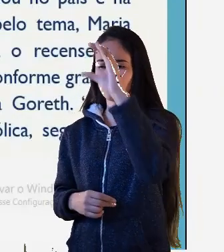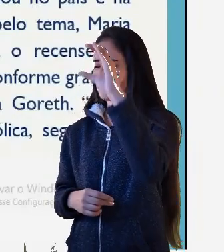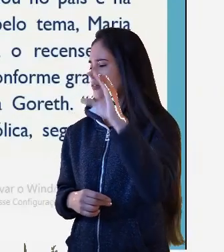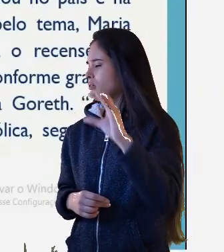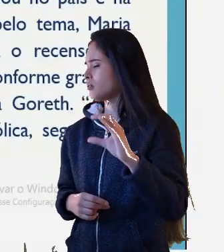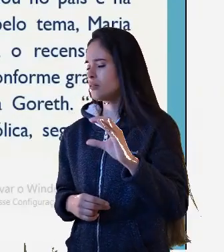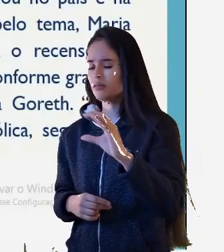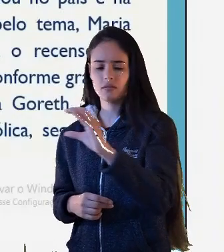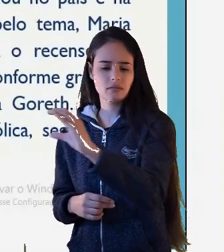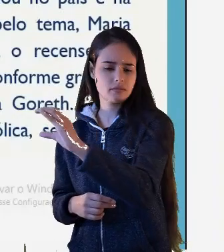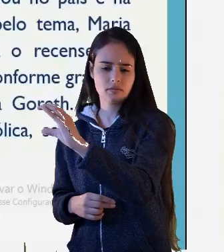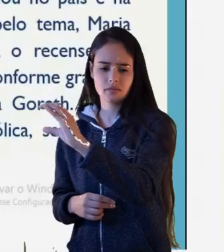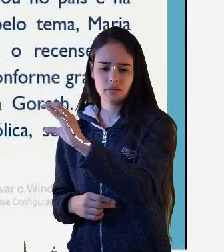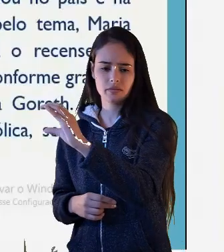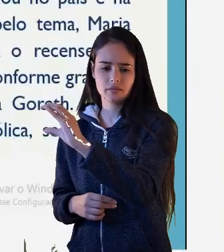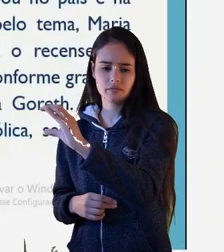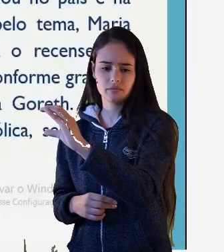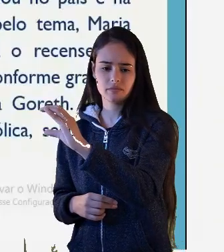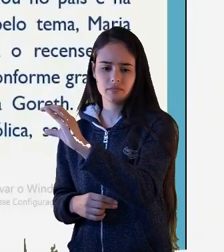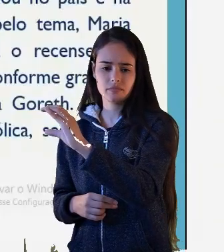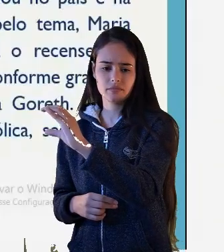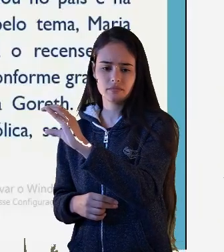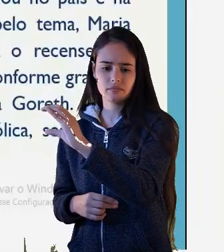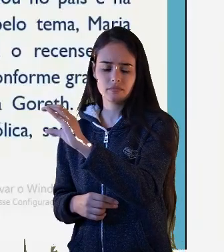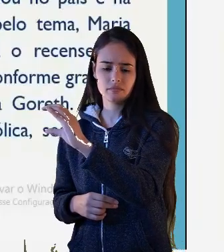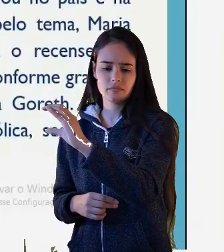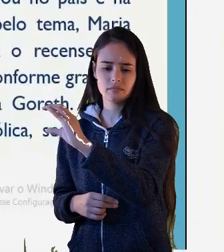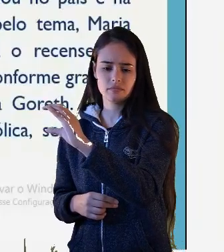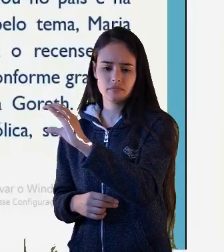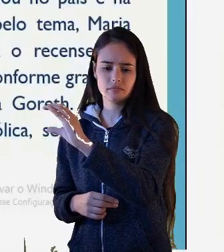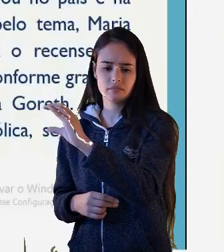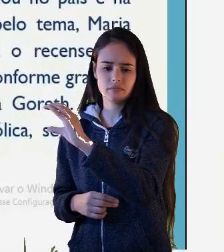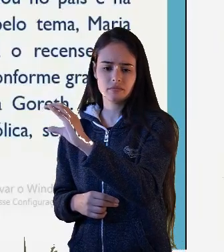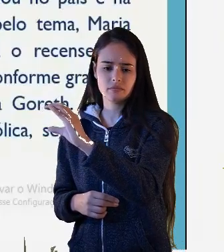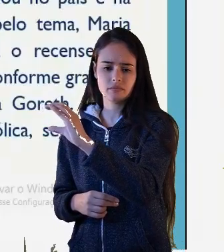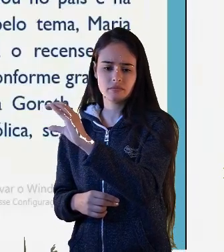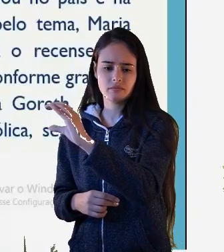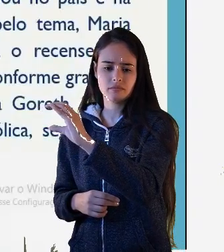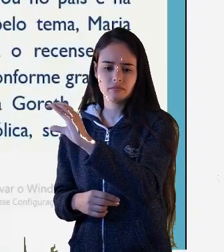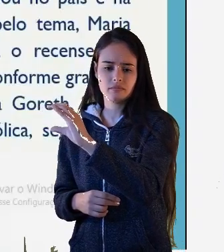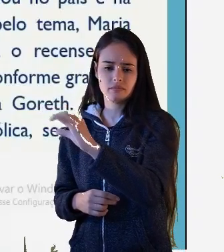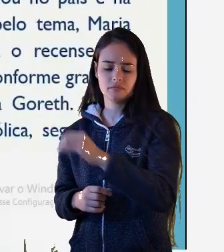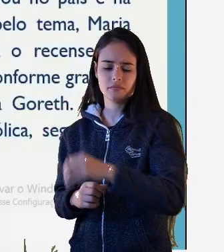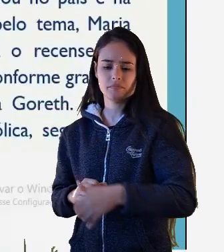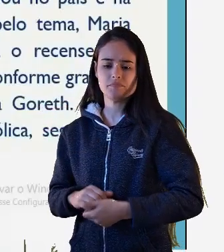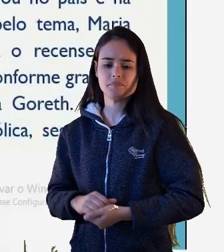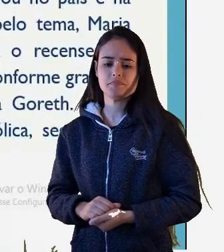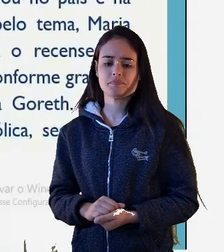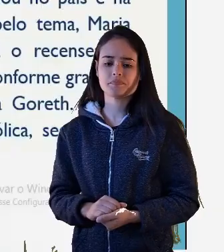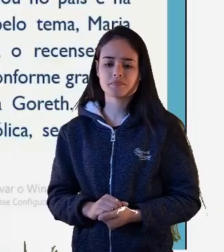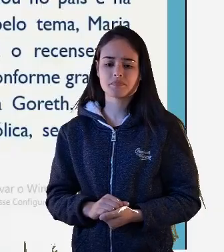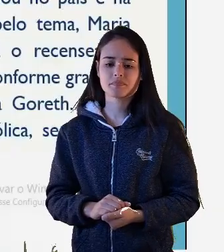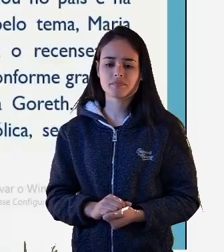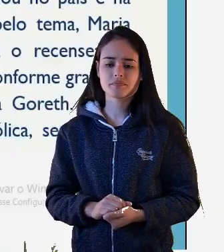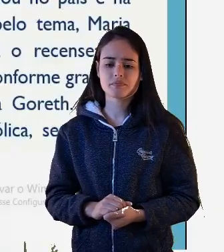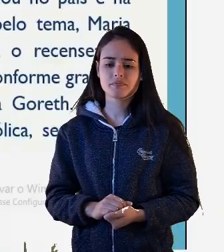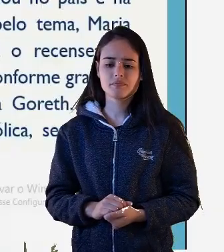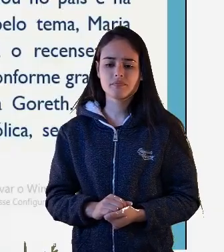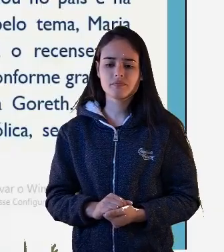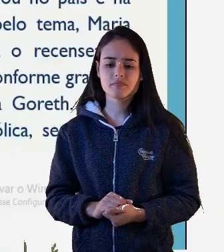uma pessoa nem fala, né, ela não pensa, ela não tem religião, né, é assim que eles se referiam à população